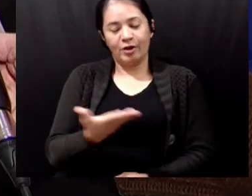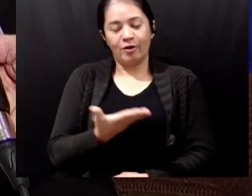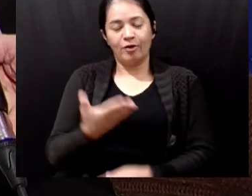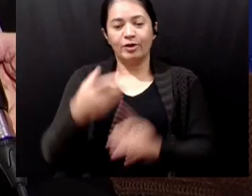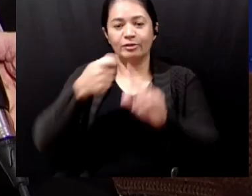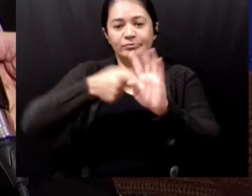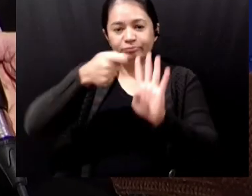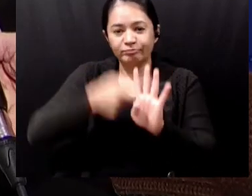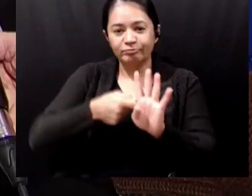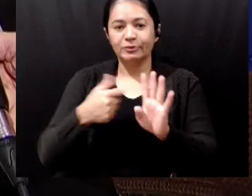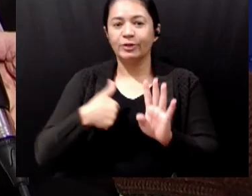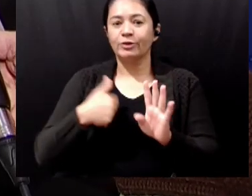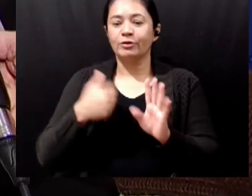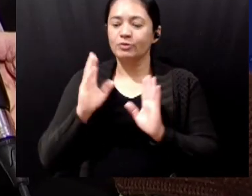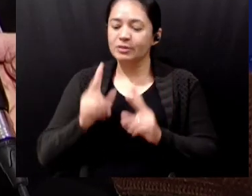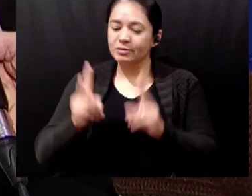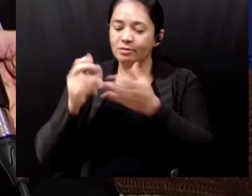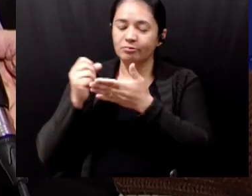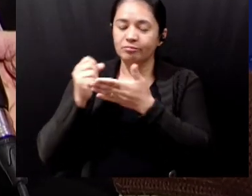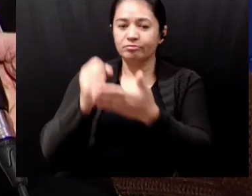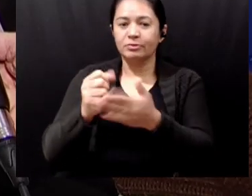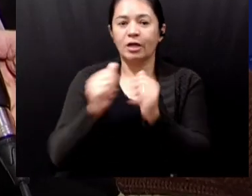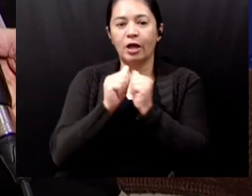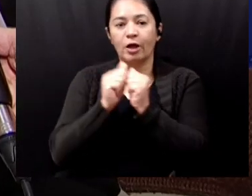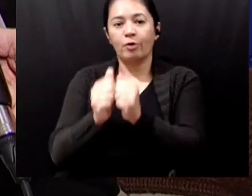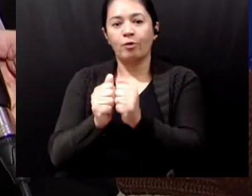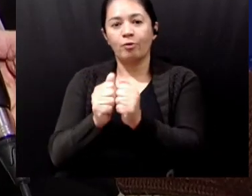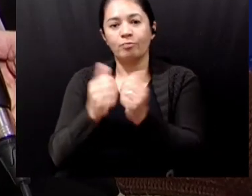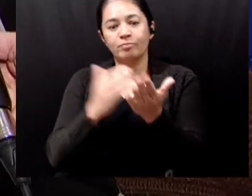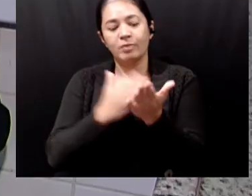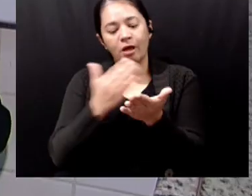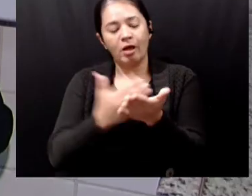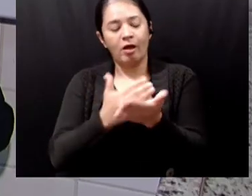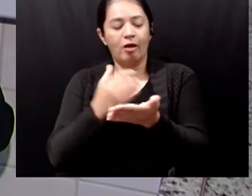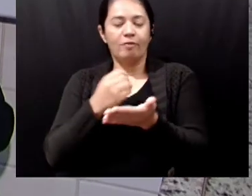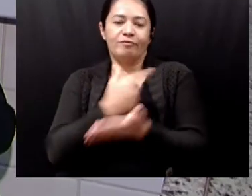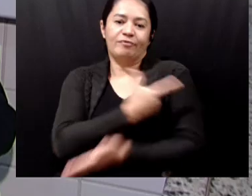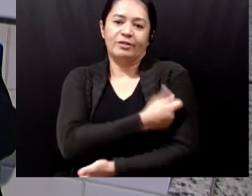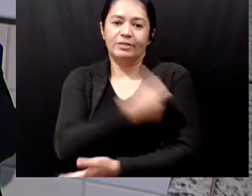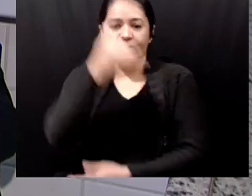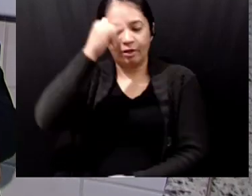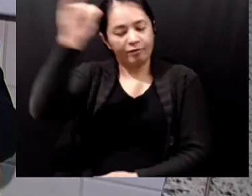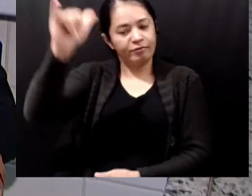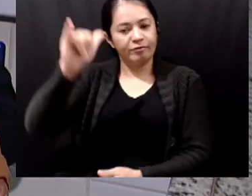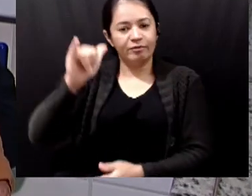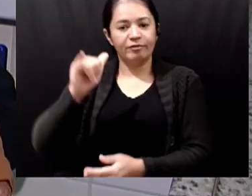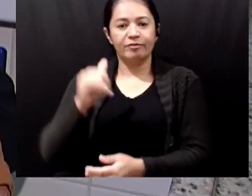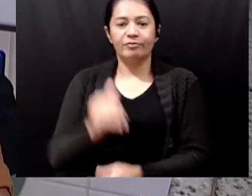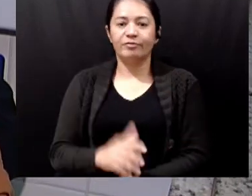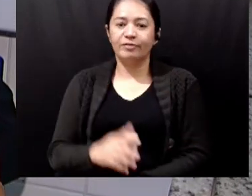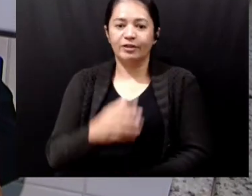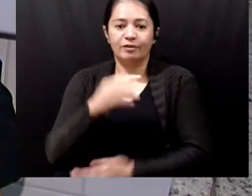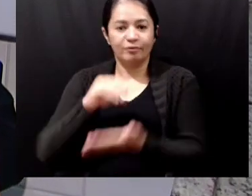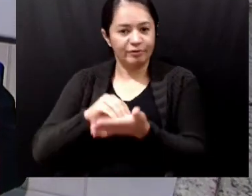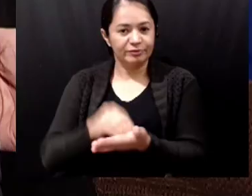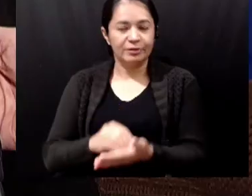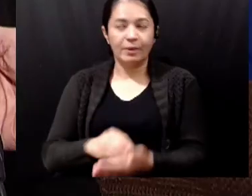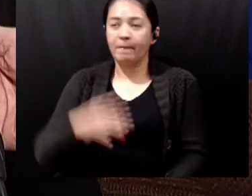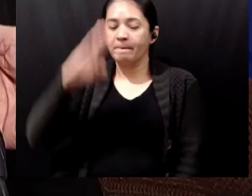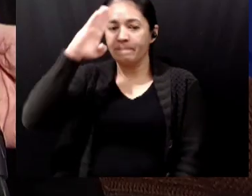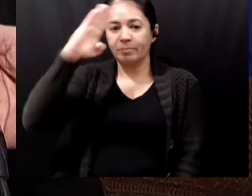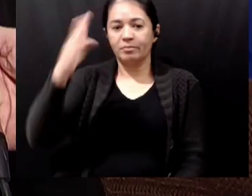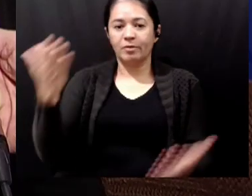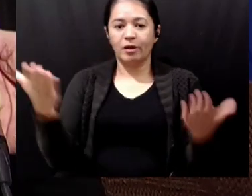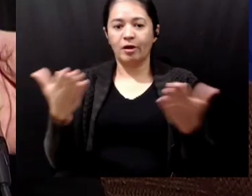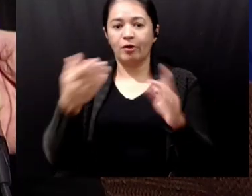trago aqui, acompanho toda a caderneta de vacinação e não deixo sem. Muita preocupação, né? Principalmente assim, 4 meses,